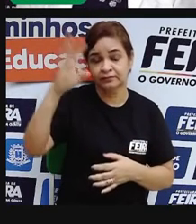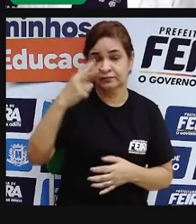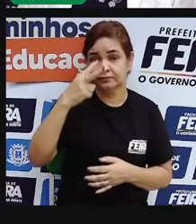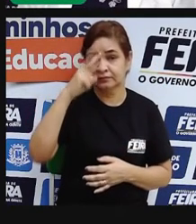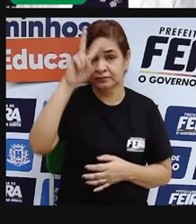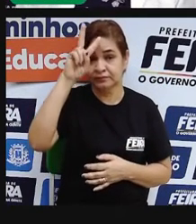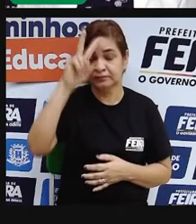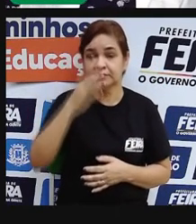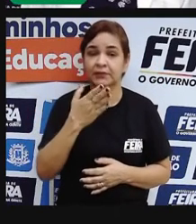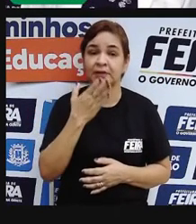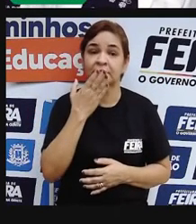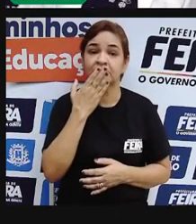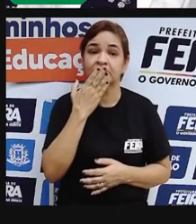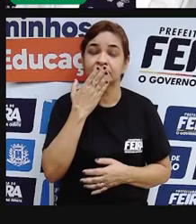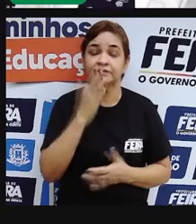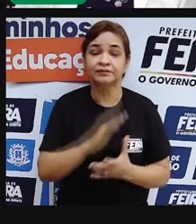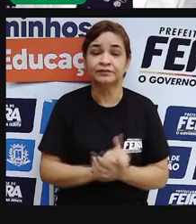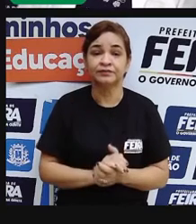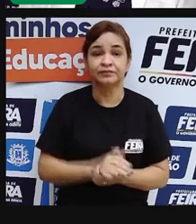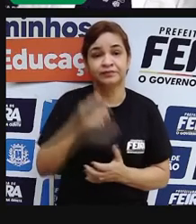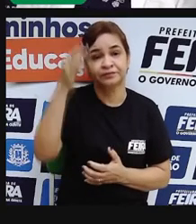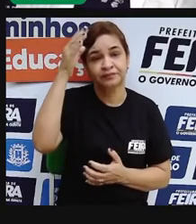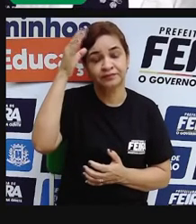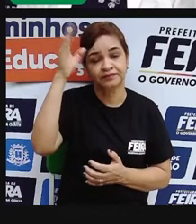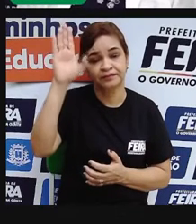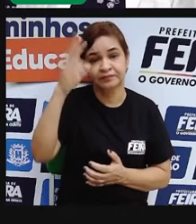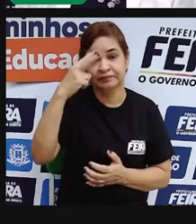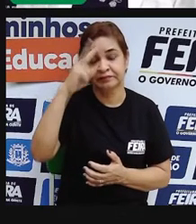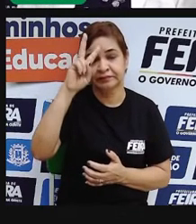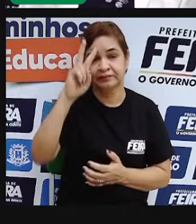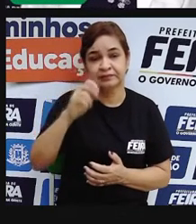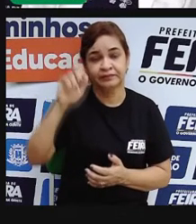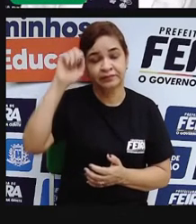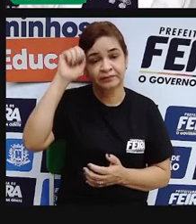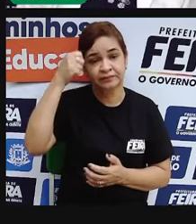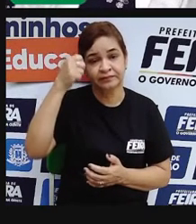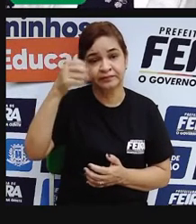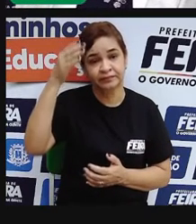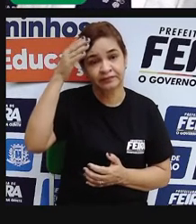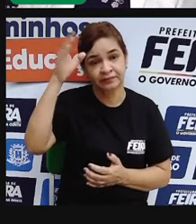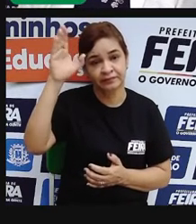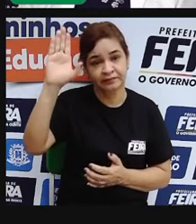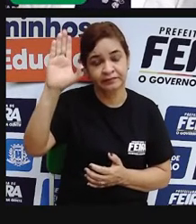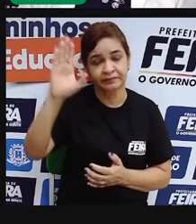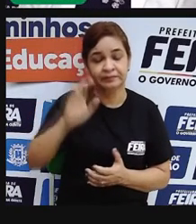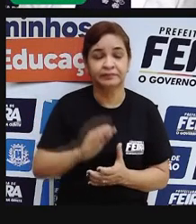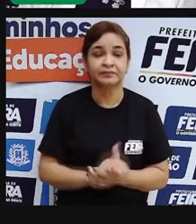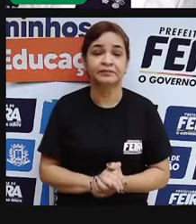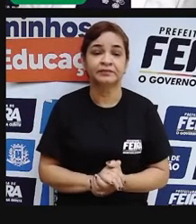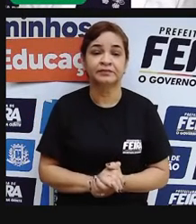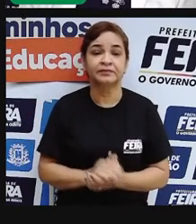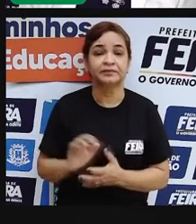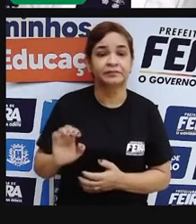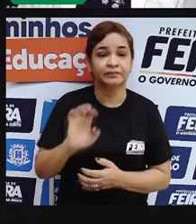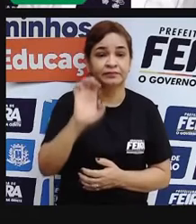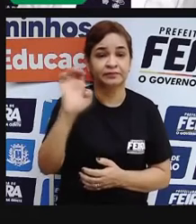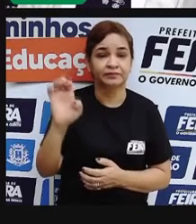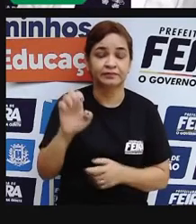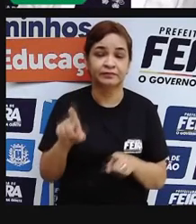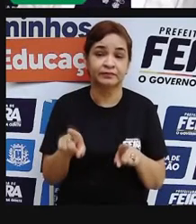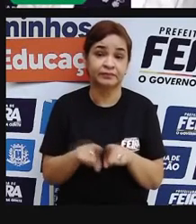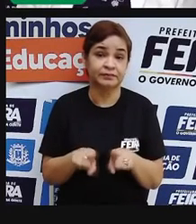história indígena de cultura e história africana e de cultura e história Europeia